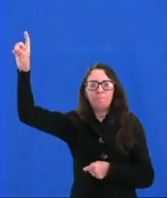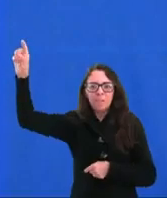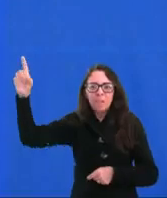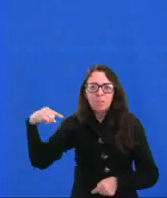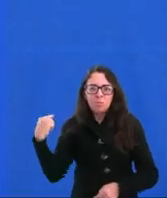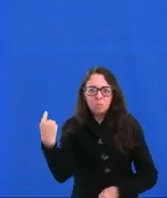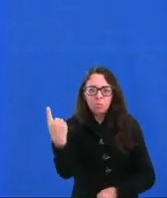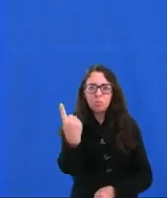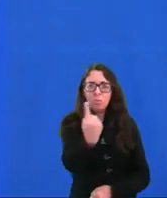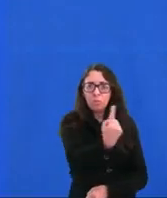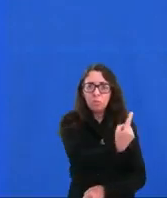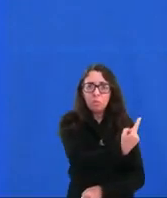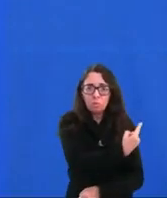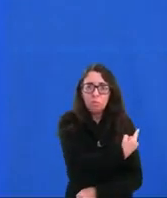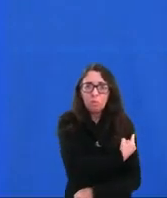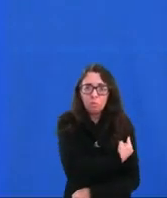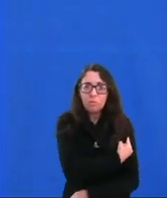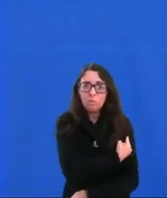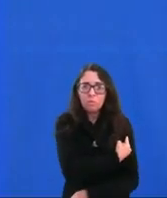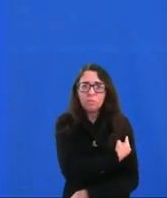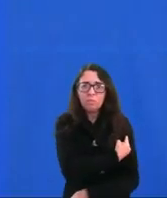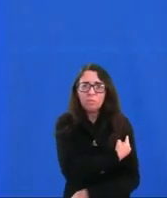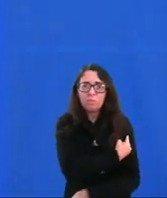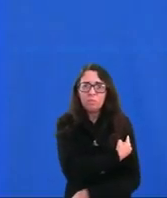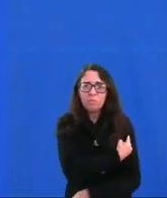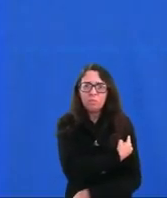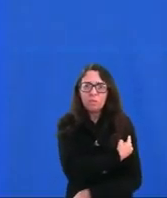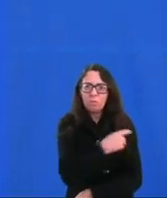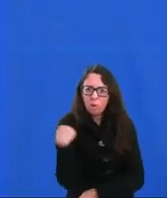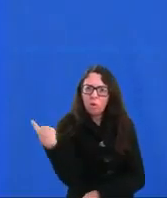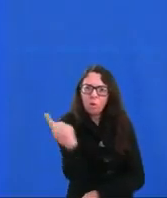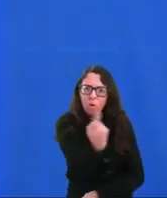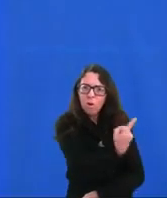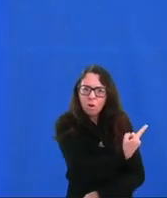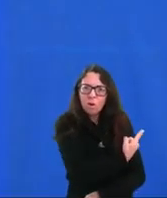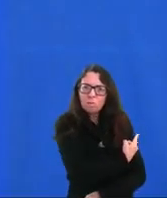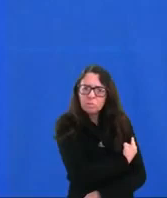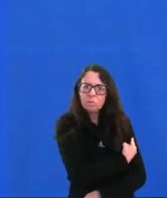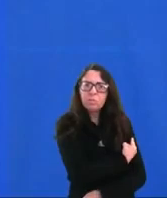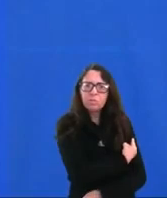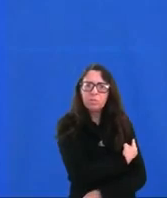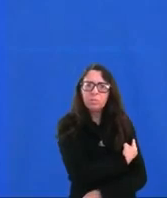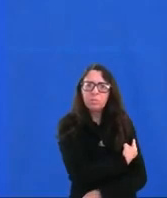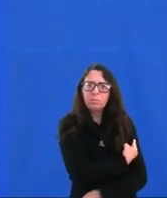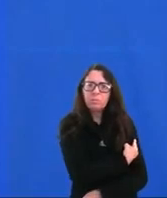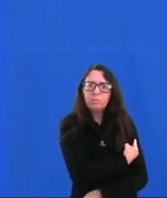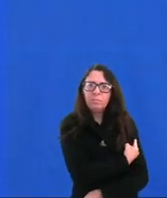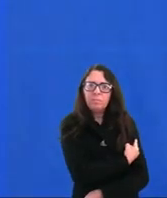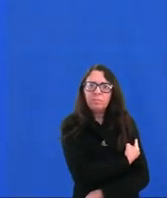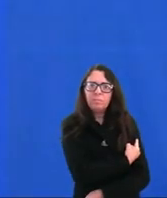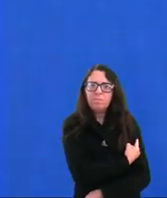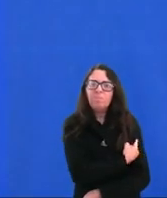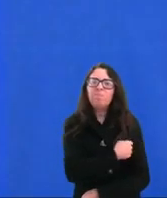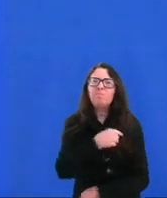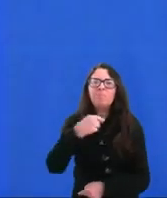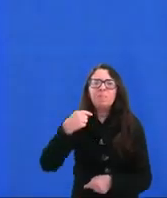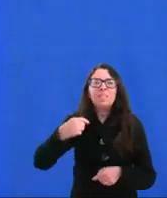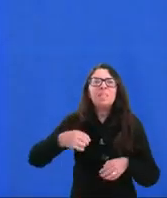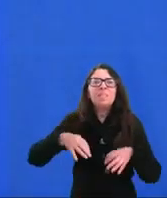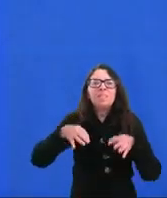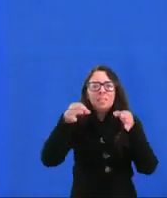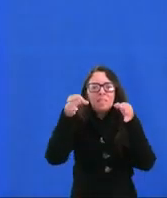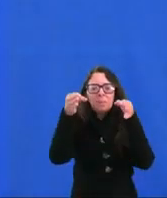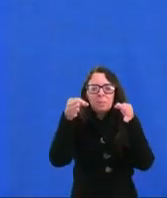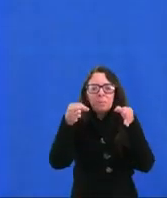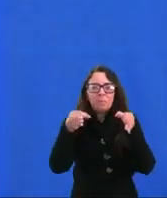igreja. Deus quer que não haja divisão no corpo. 1 Coríntios 12, 25.